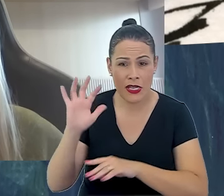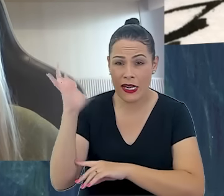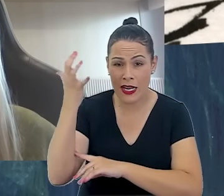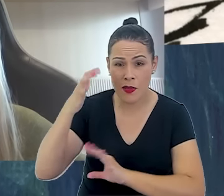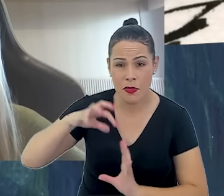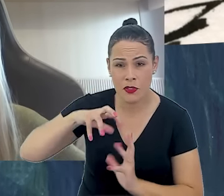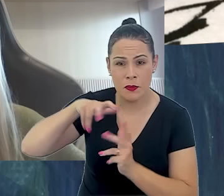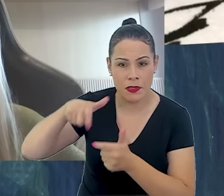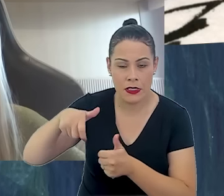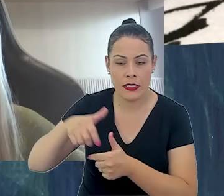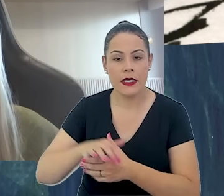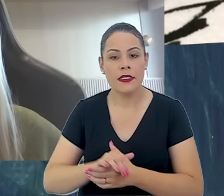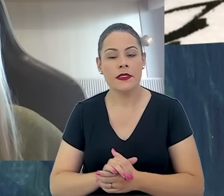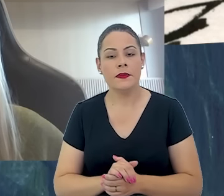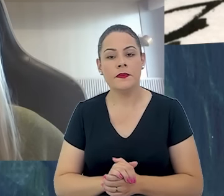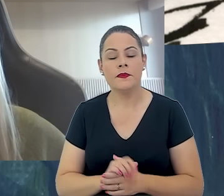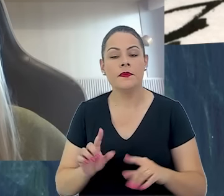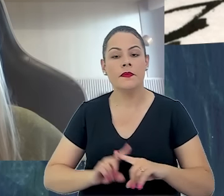climática do planeta.